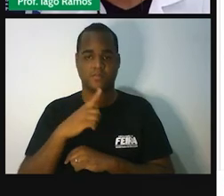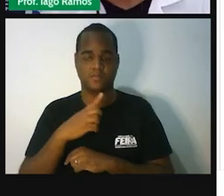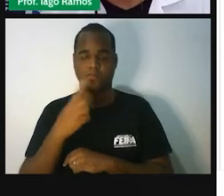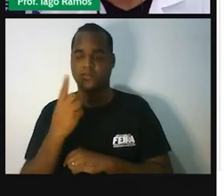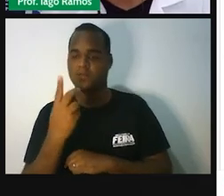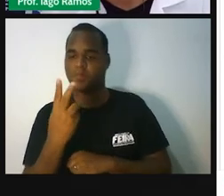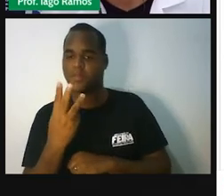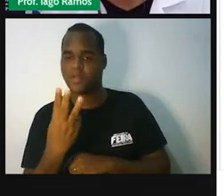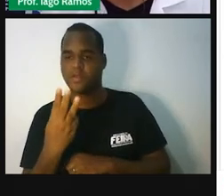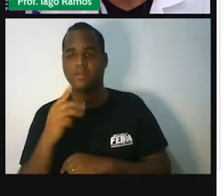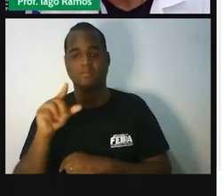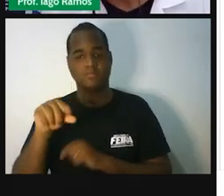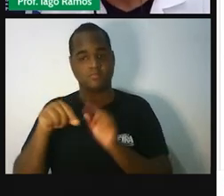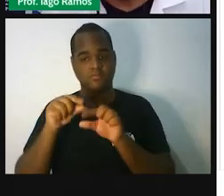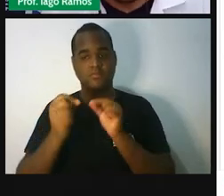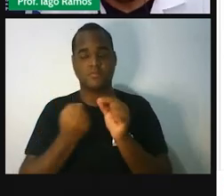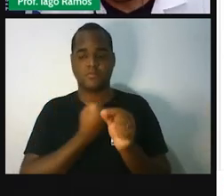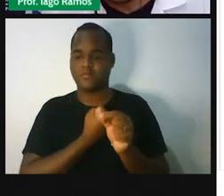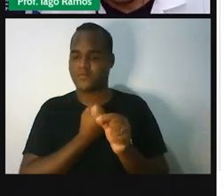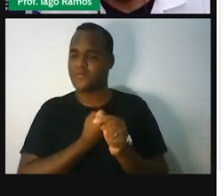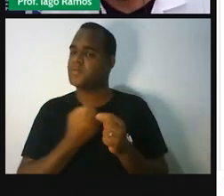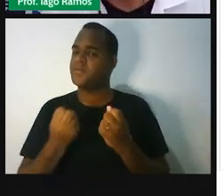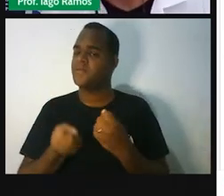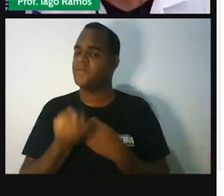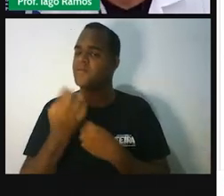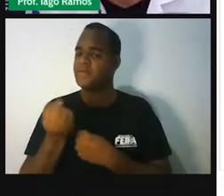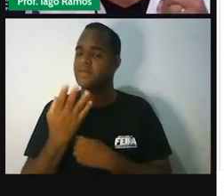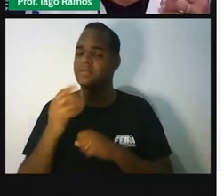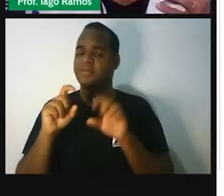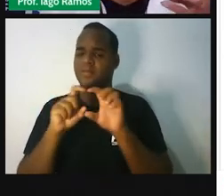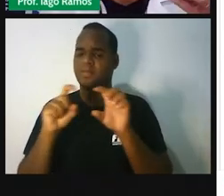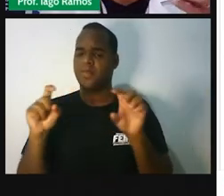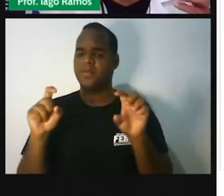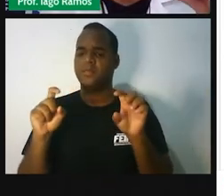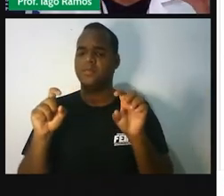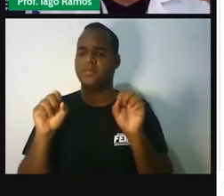1, 2, 3 opções de números. Então, quantas placas com